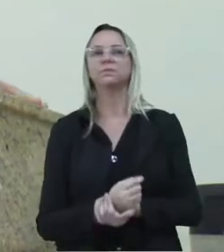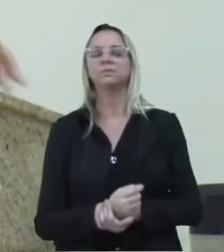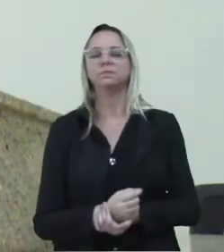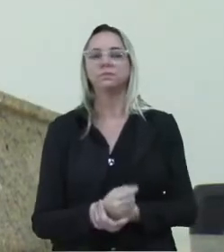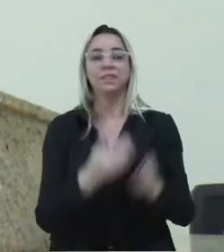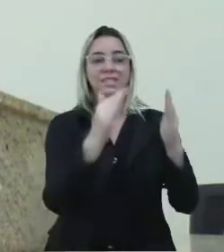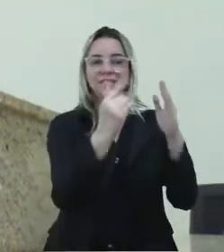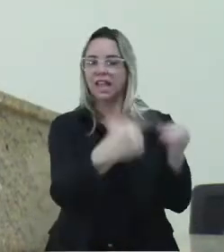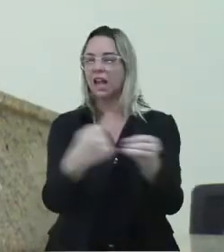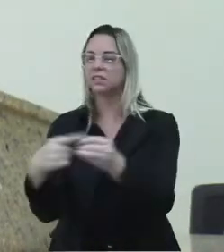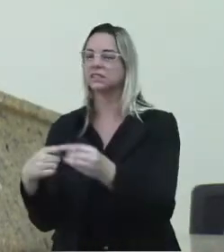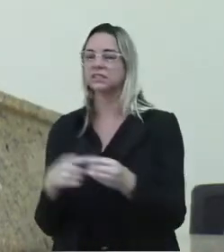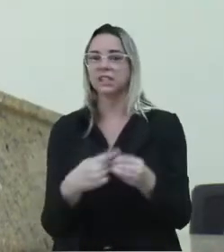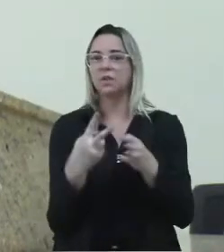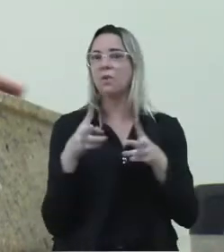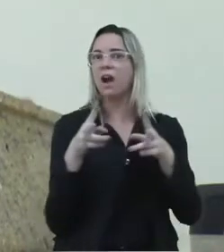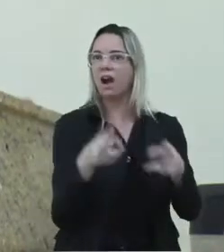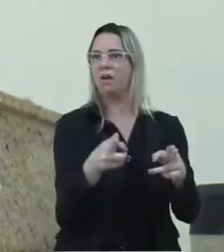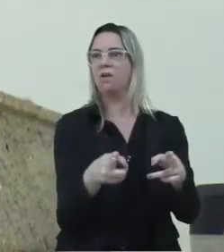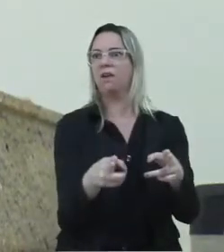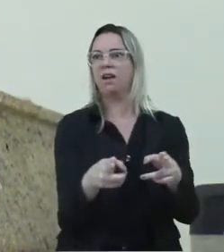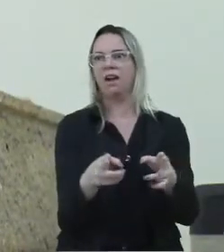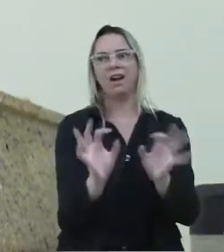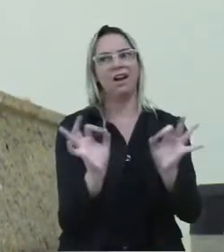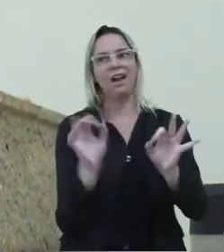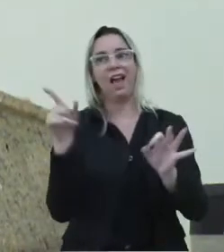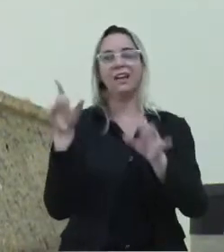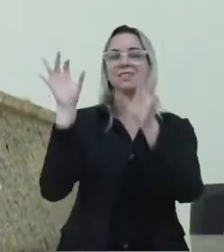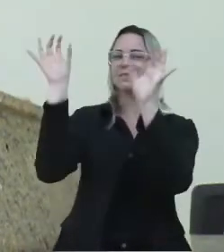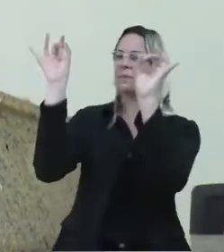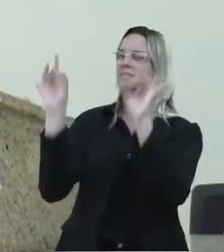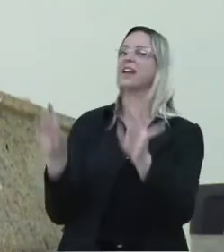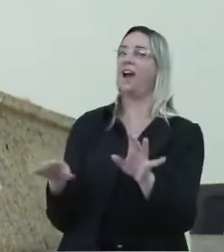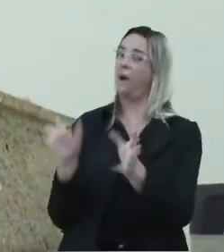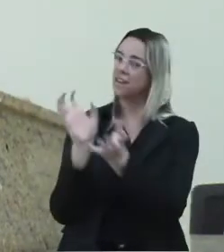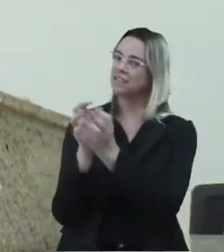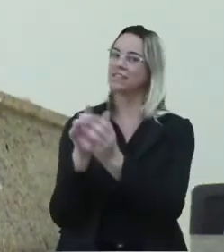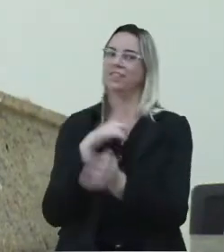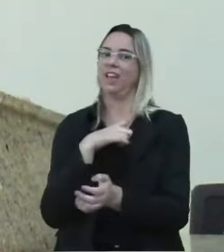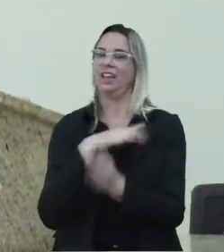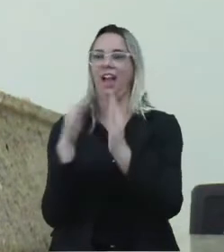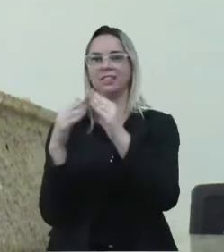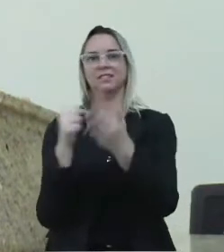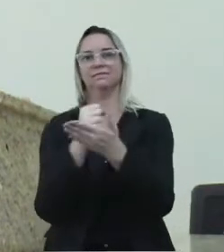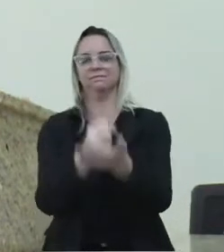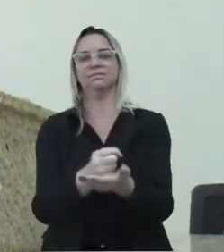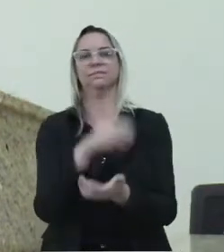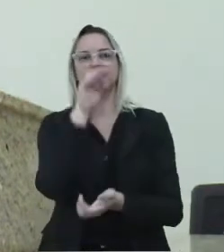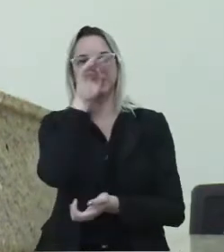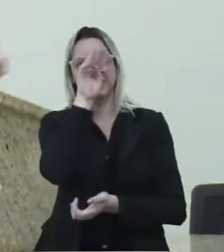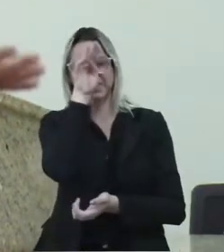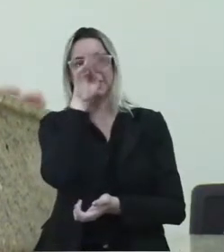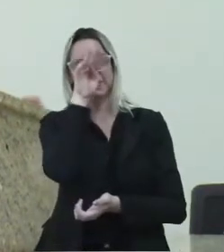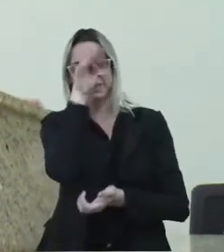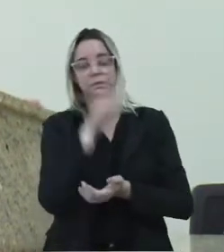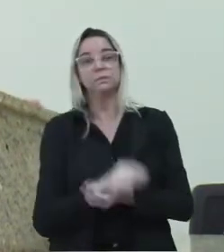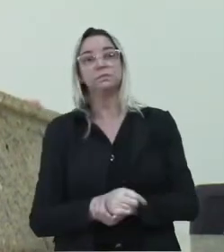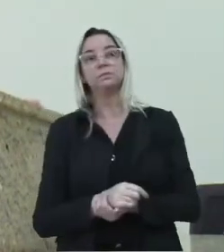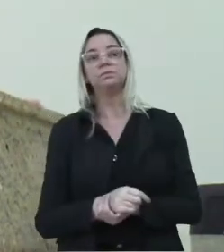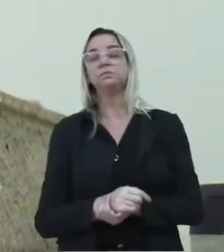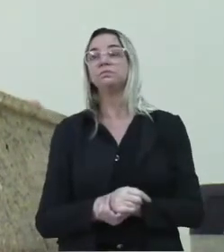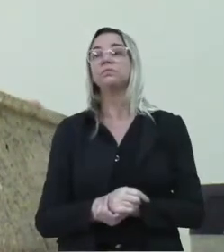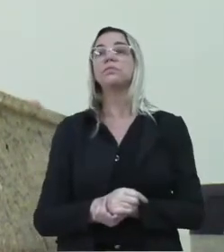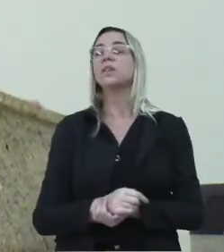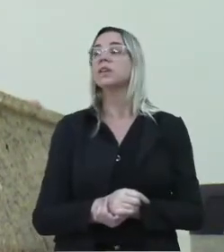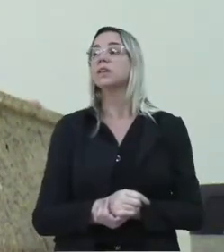apoio daquele porte, daquele tamanho, naquele canto, lá no Recife. Então, parabéns, Alexandre, pela essa conquista e por várias conquistas, né,